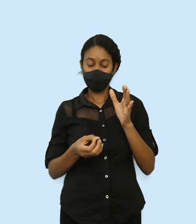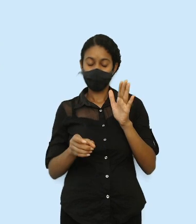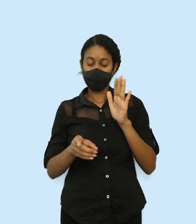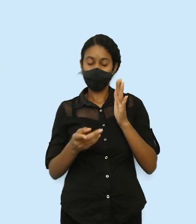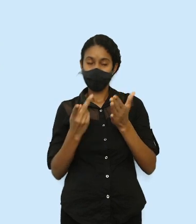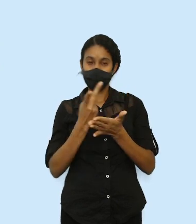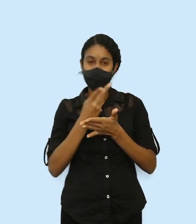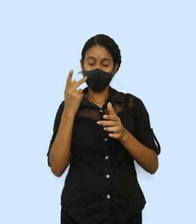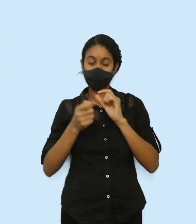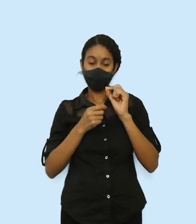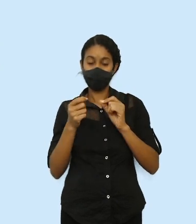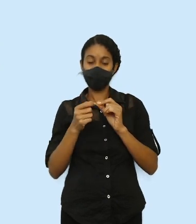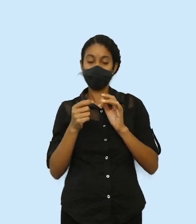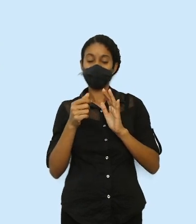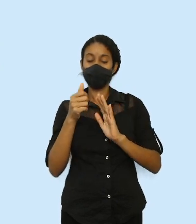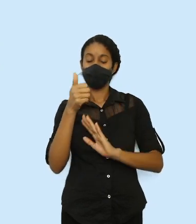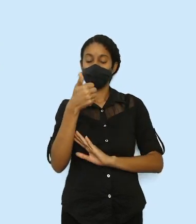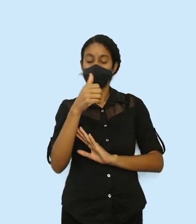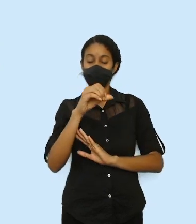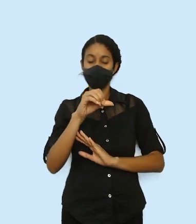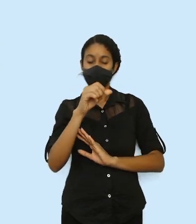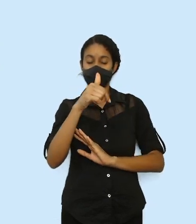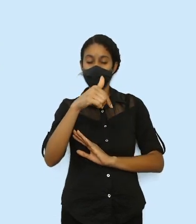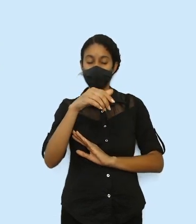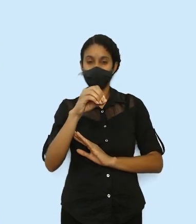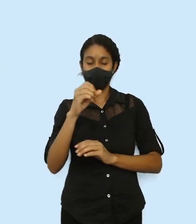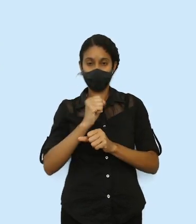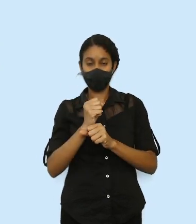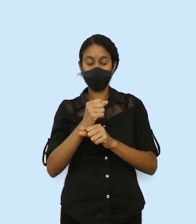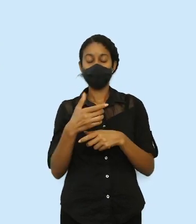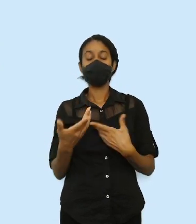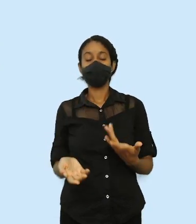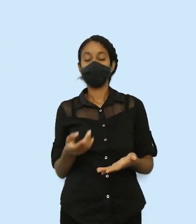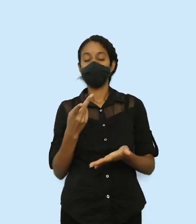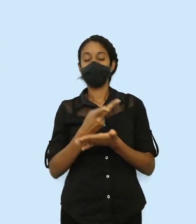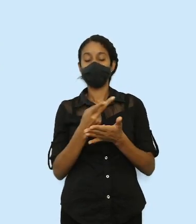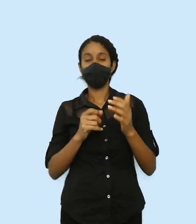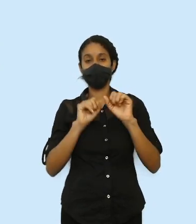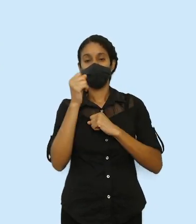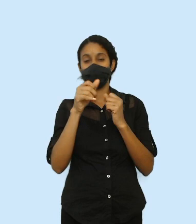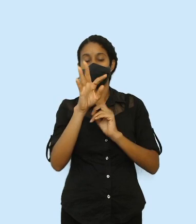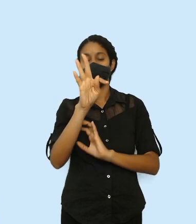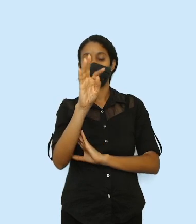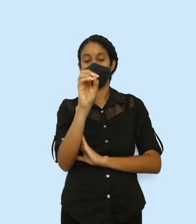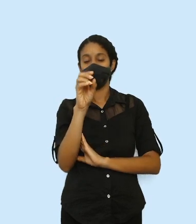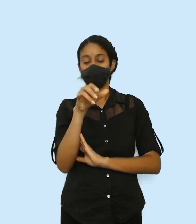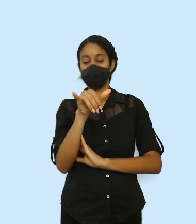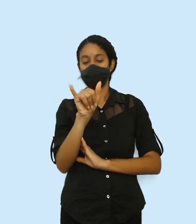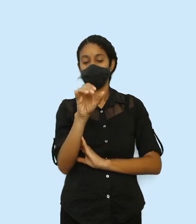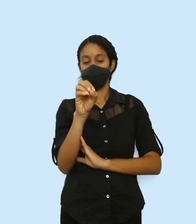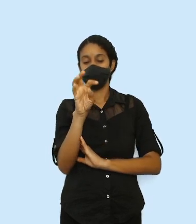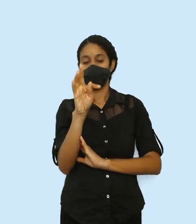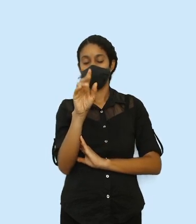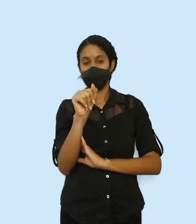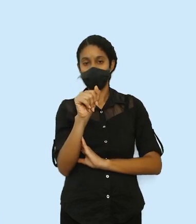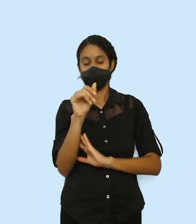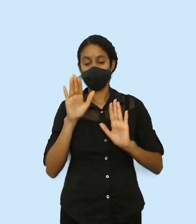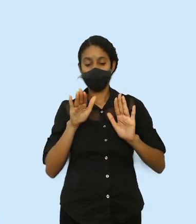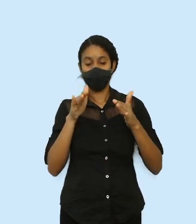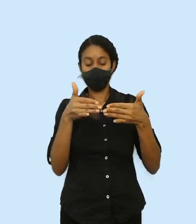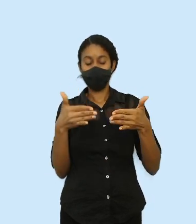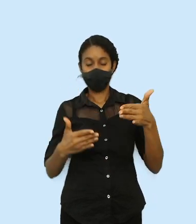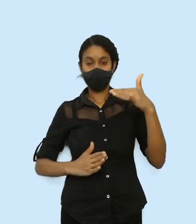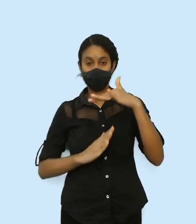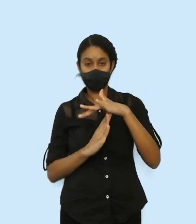usado na fábrica da Toyota. Olha só, nessa modalidade de produção, O trabalhador ele não fica limitado a uma única